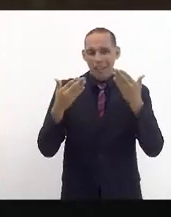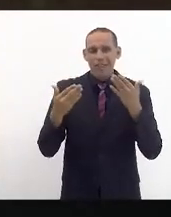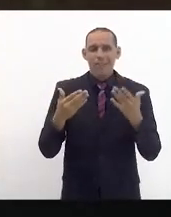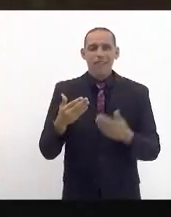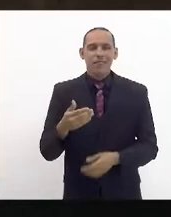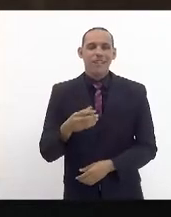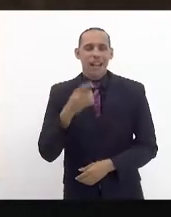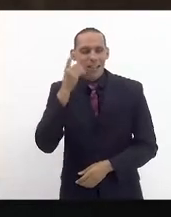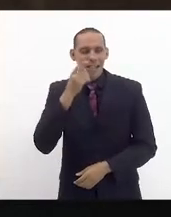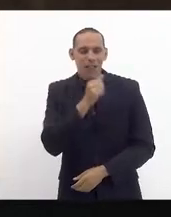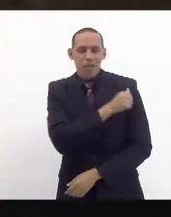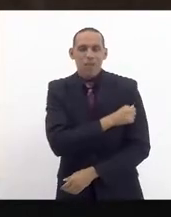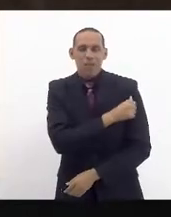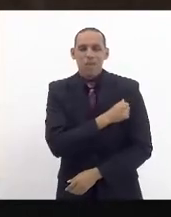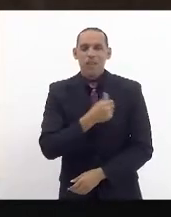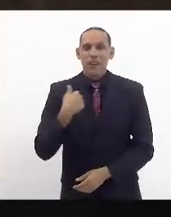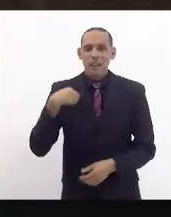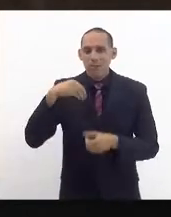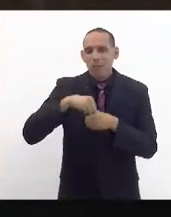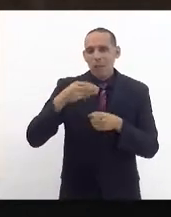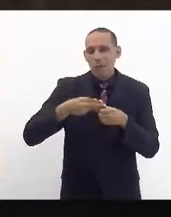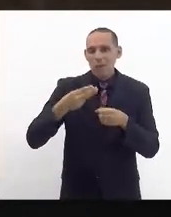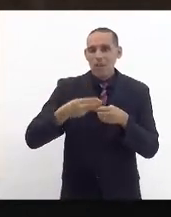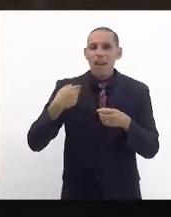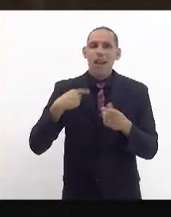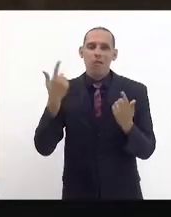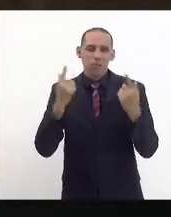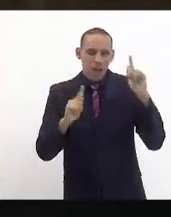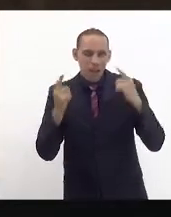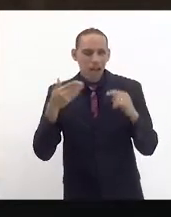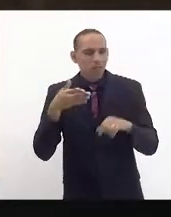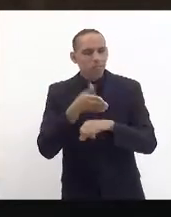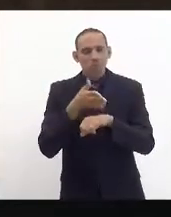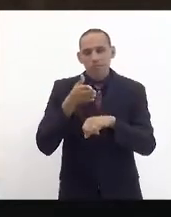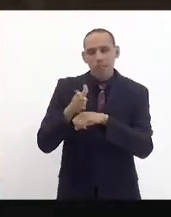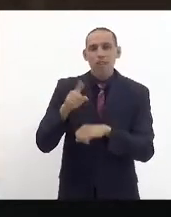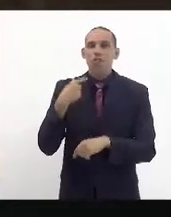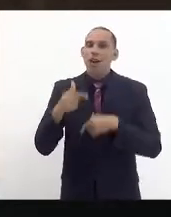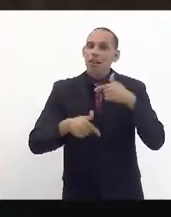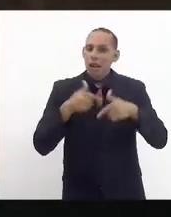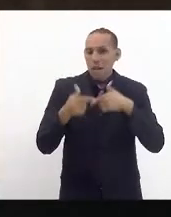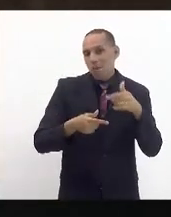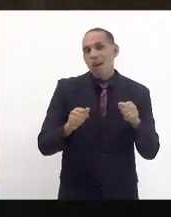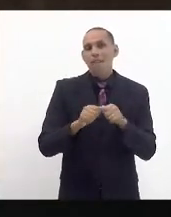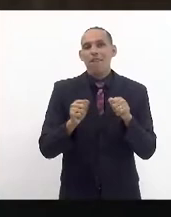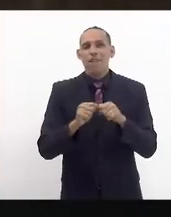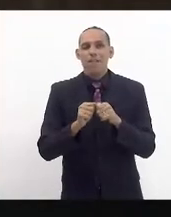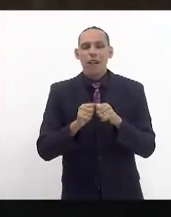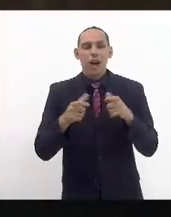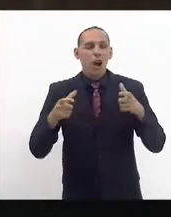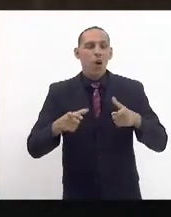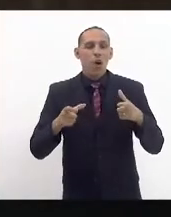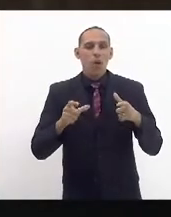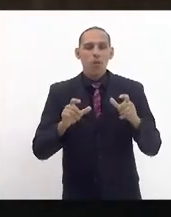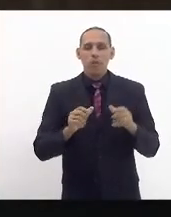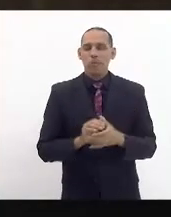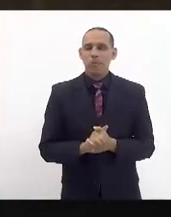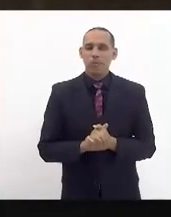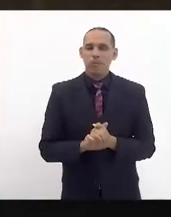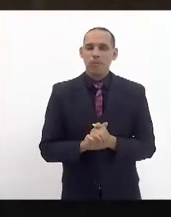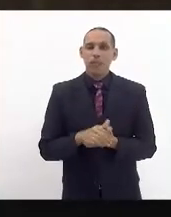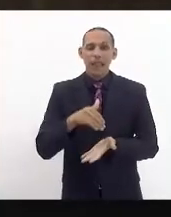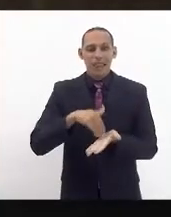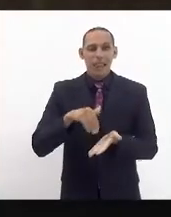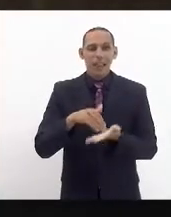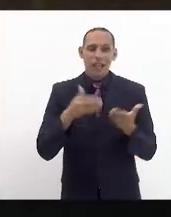Rejane, no município e peguei o carnaval, nós criamos um trabalho de força-tarefa na comissão na